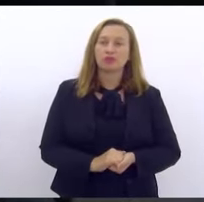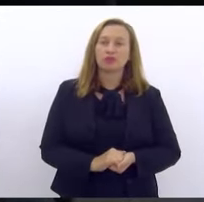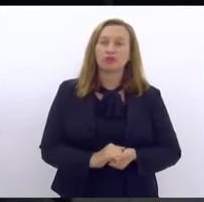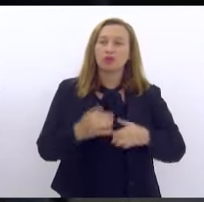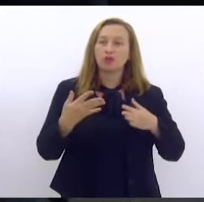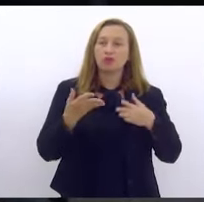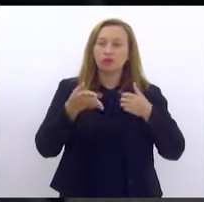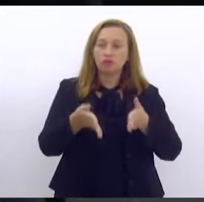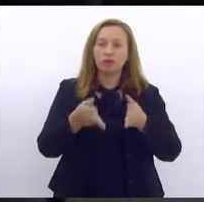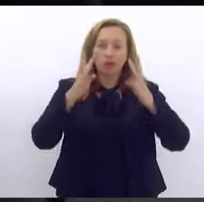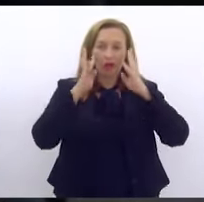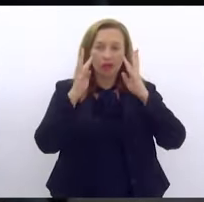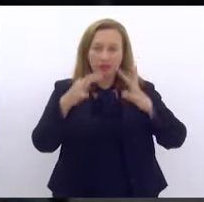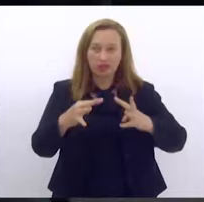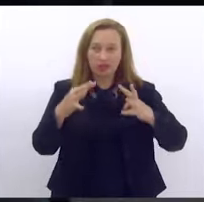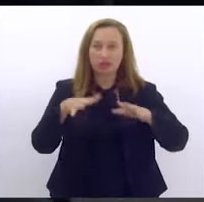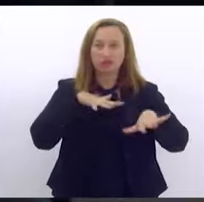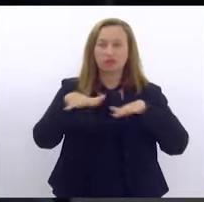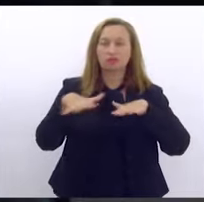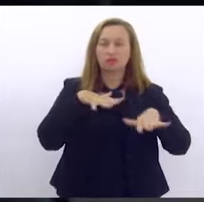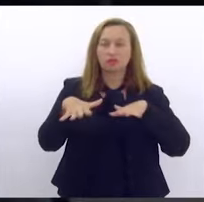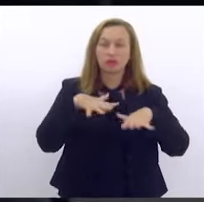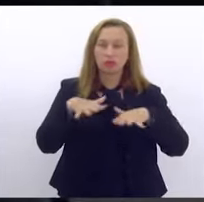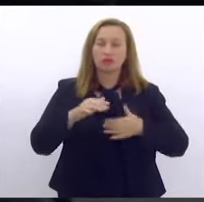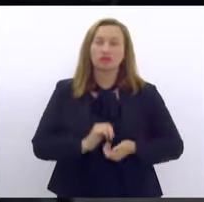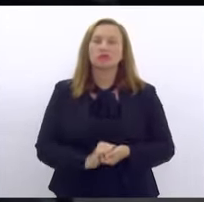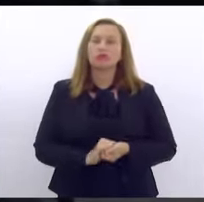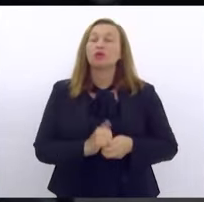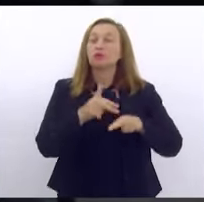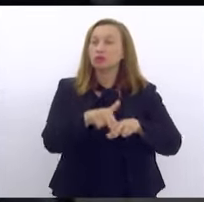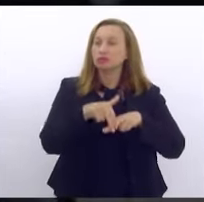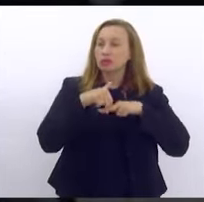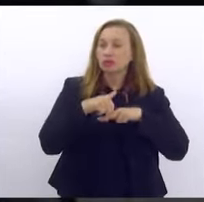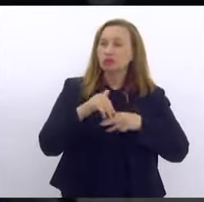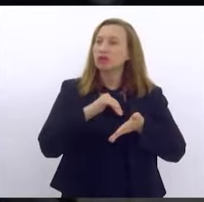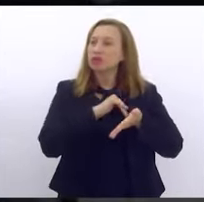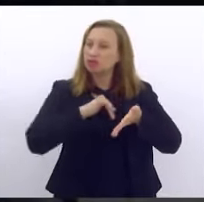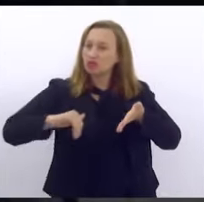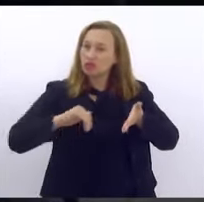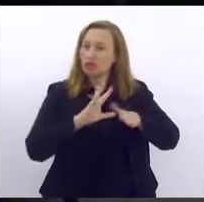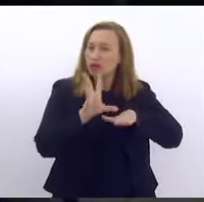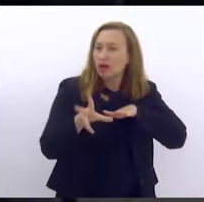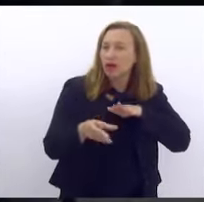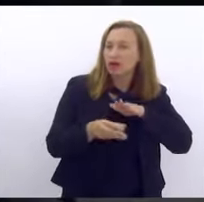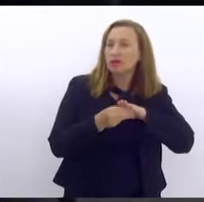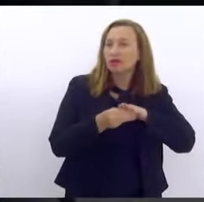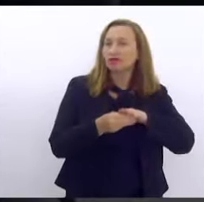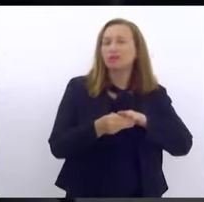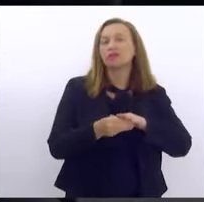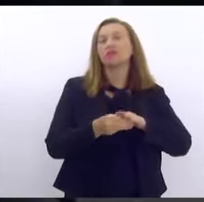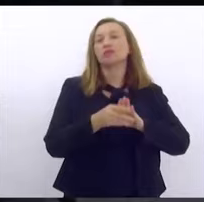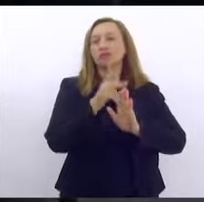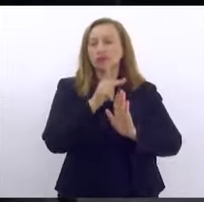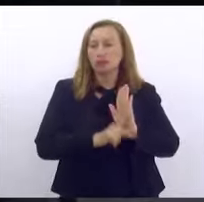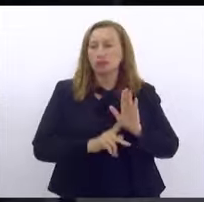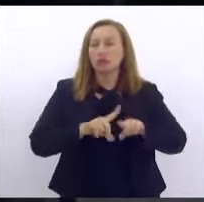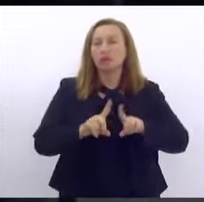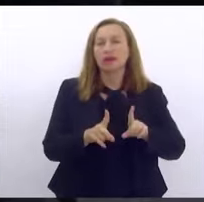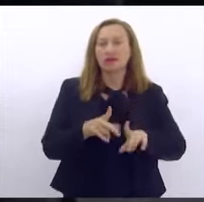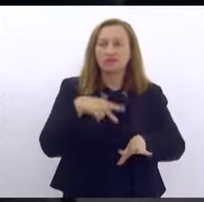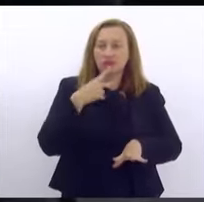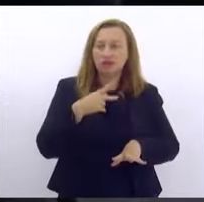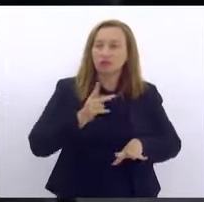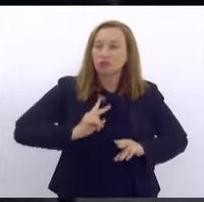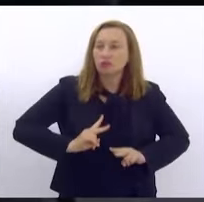a atenção desse movimento incansável. Por conta disso, nós retiramos as emendas ao projeto, mas afirmamos que